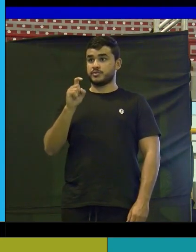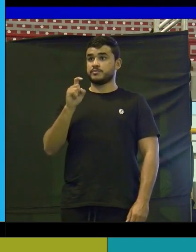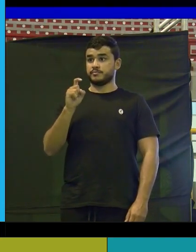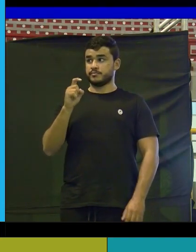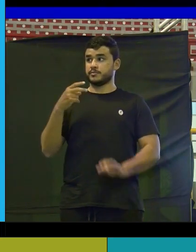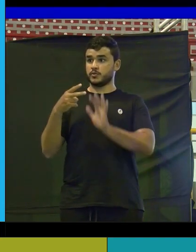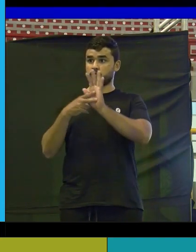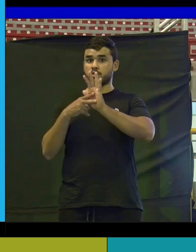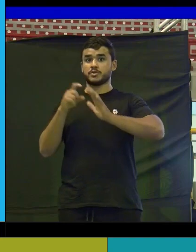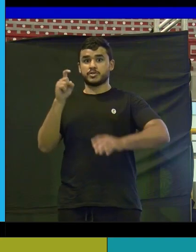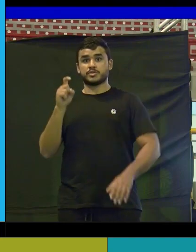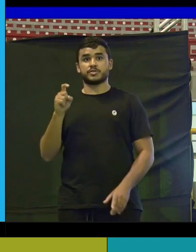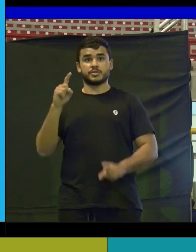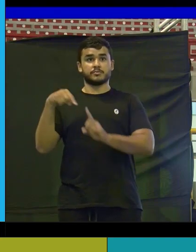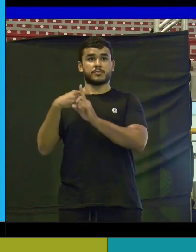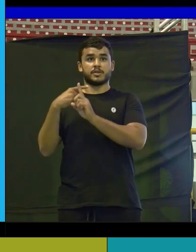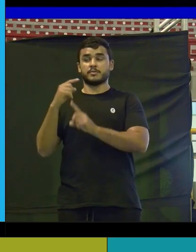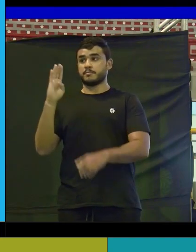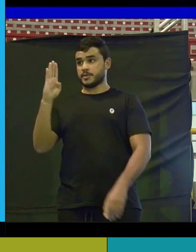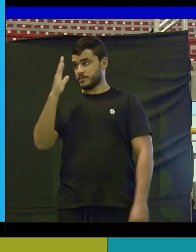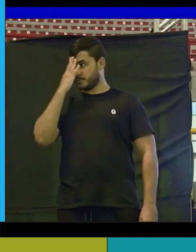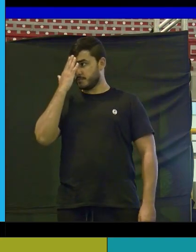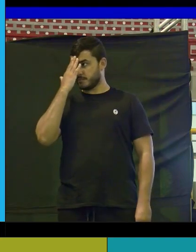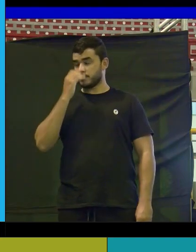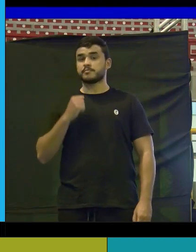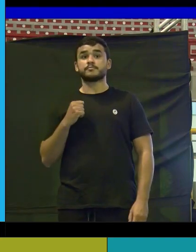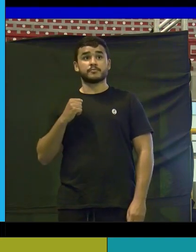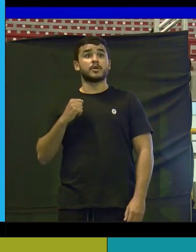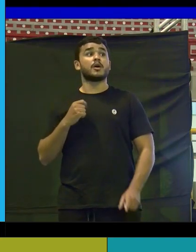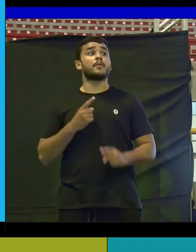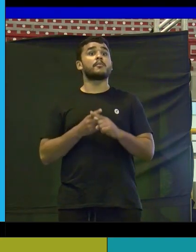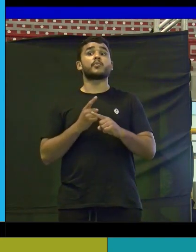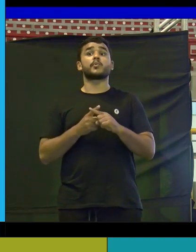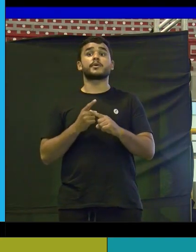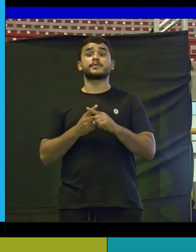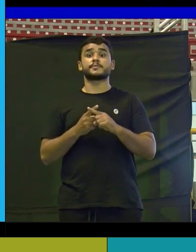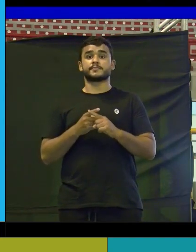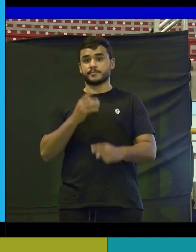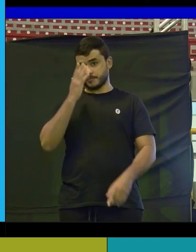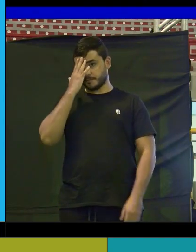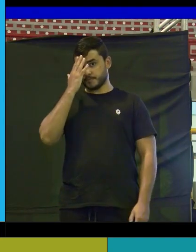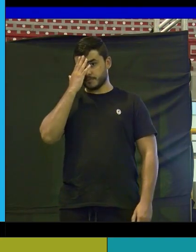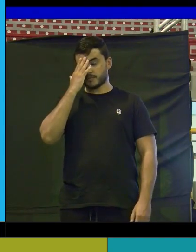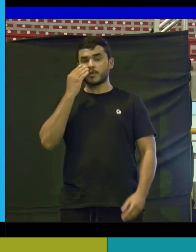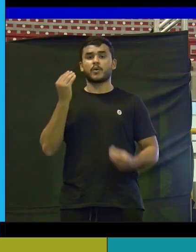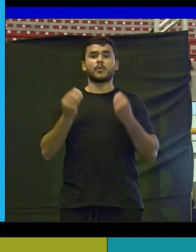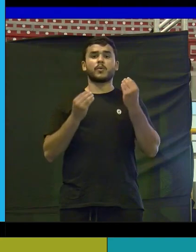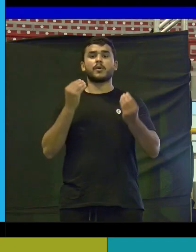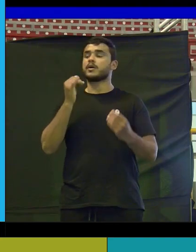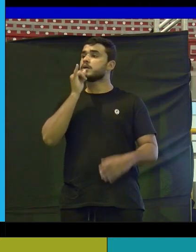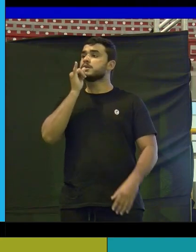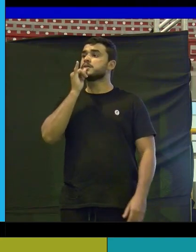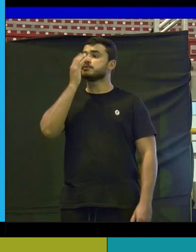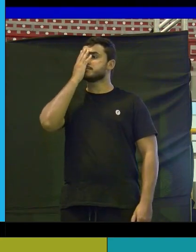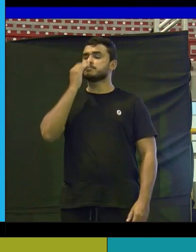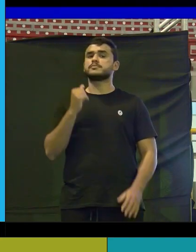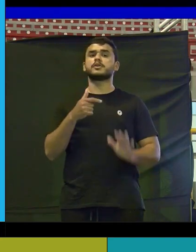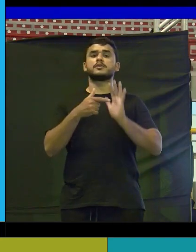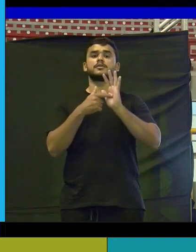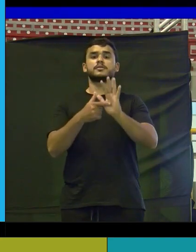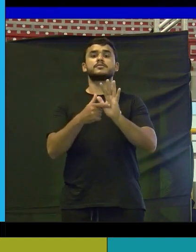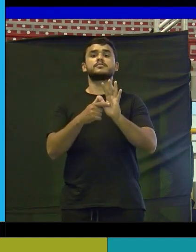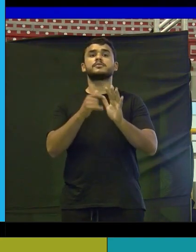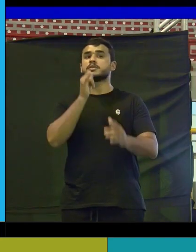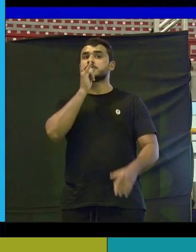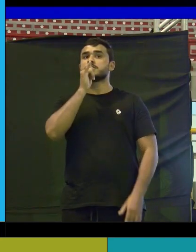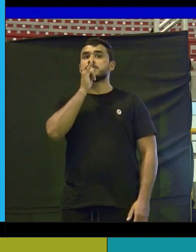b, onde você ia ter que montar um sistema para resolver o sistema, para